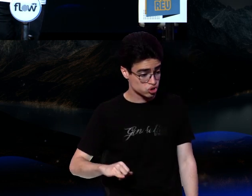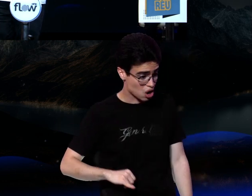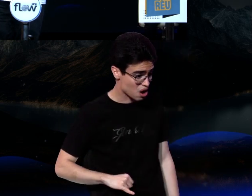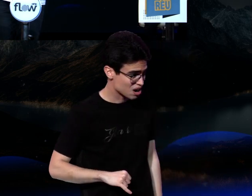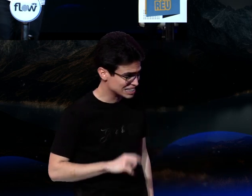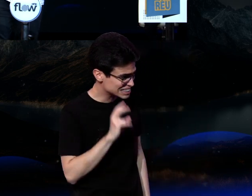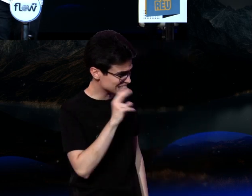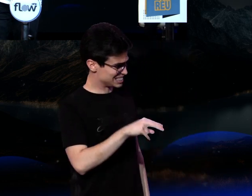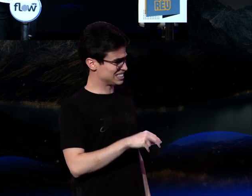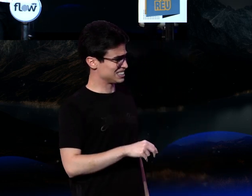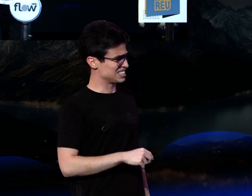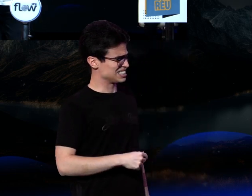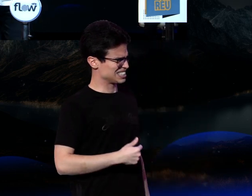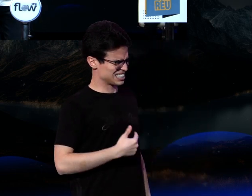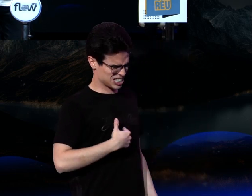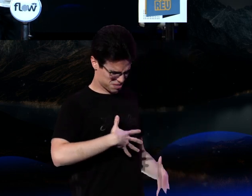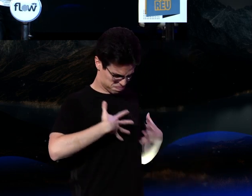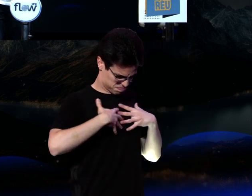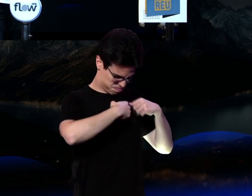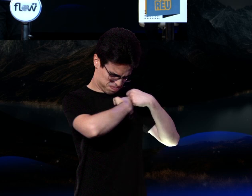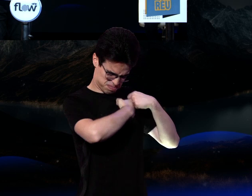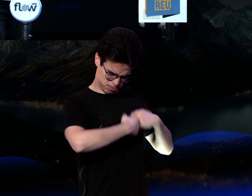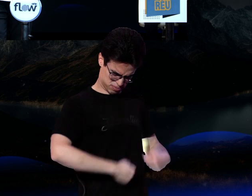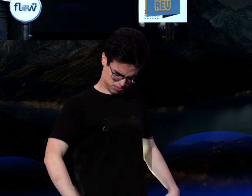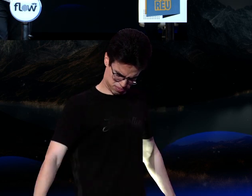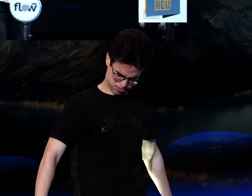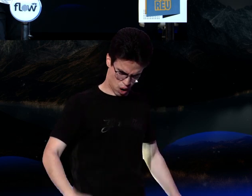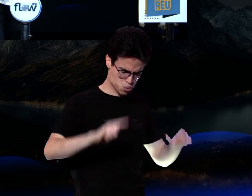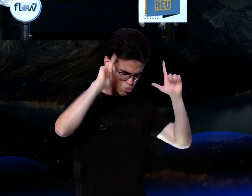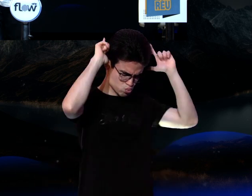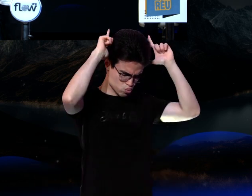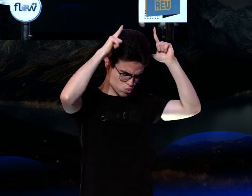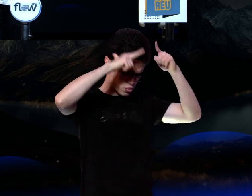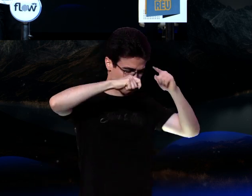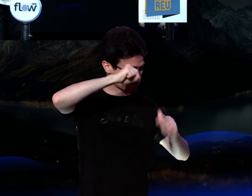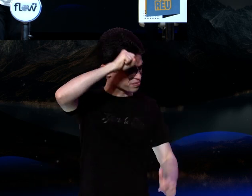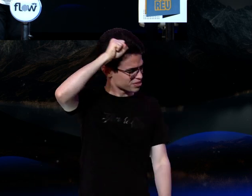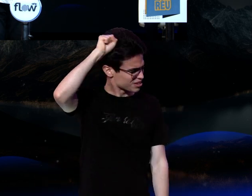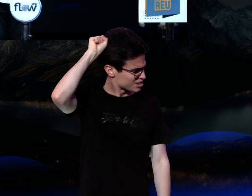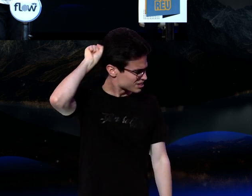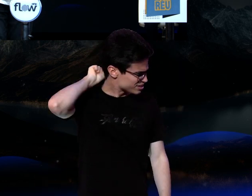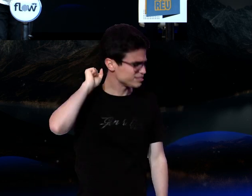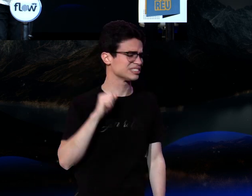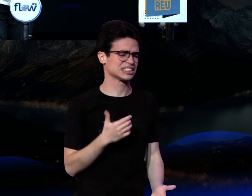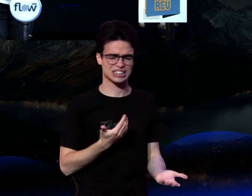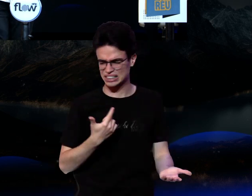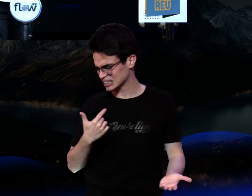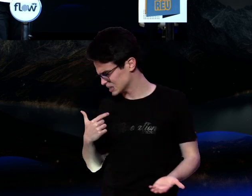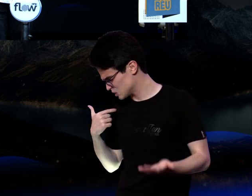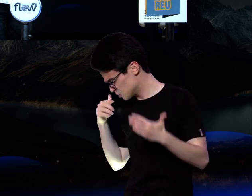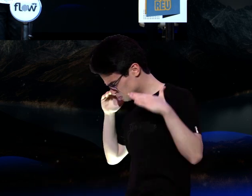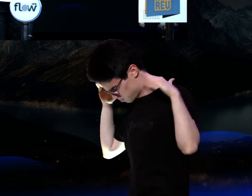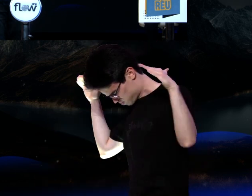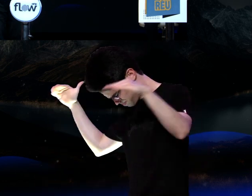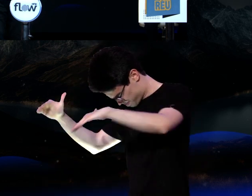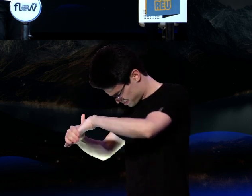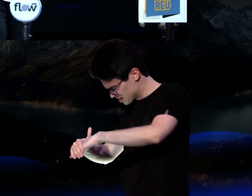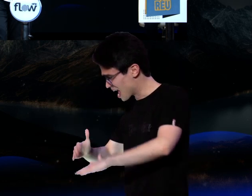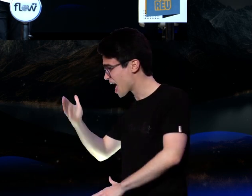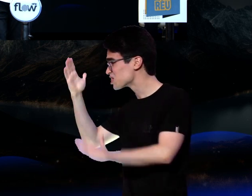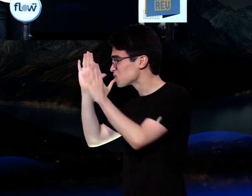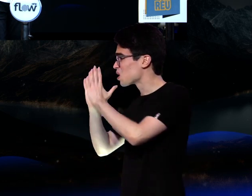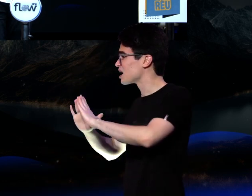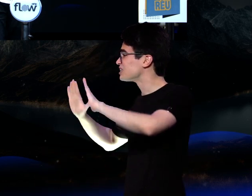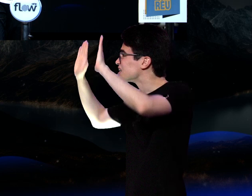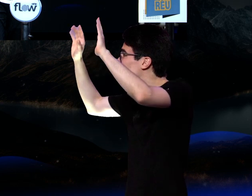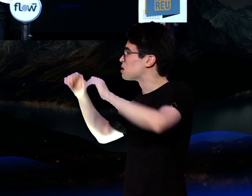levantou-se, rasgou o manto e rapou a cabeça. Então prostrou-se com o rosto em terra, em adoração, e disse, nu saí